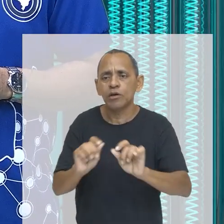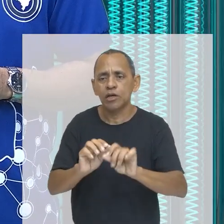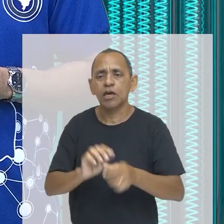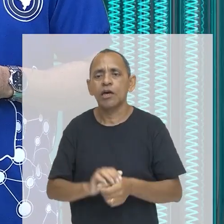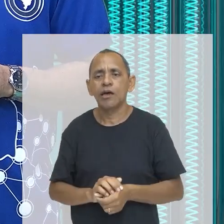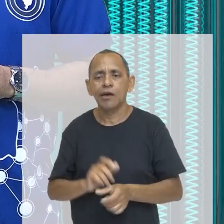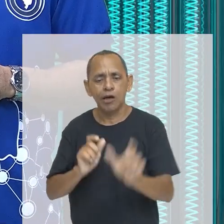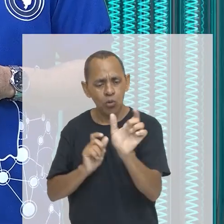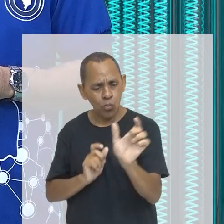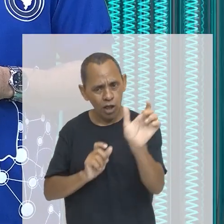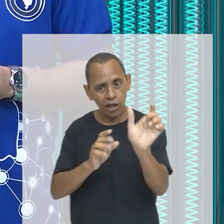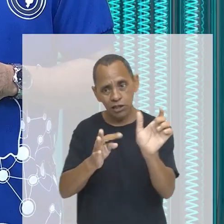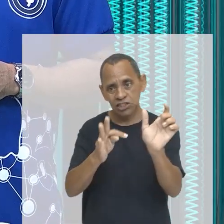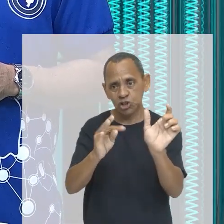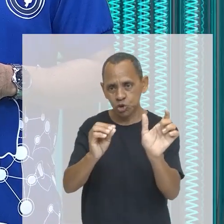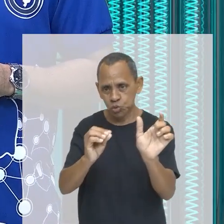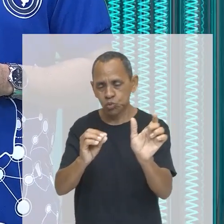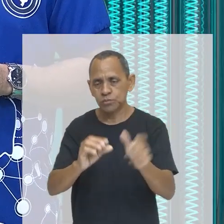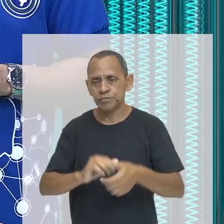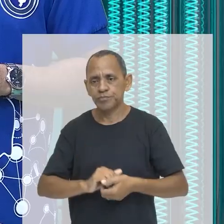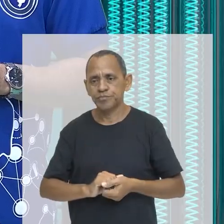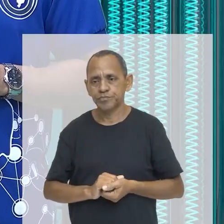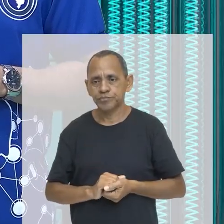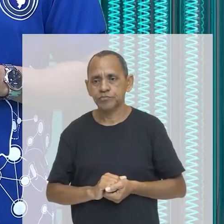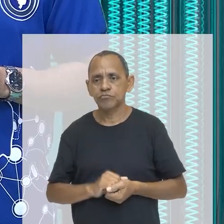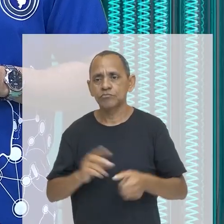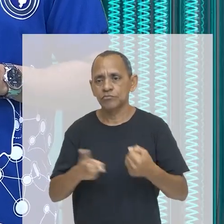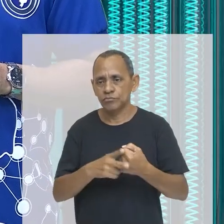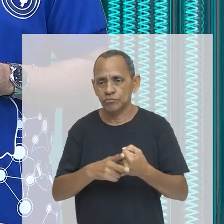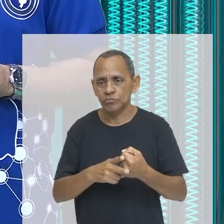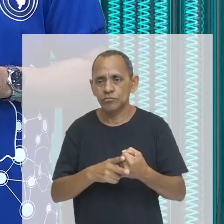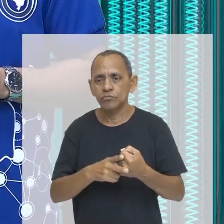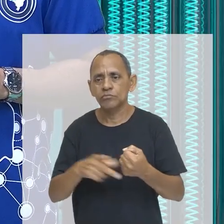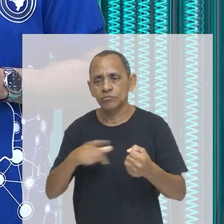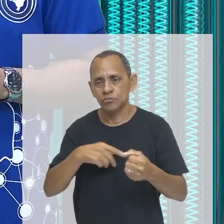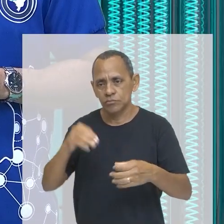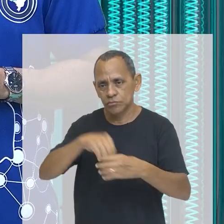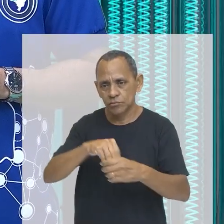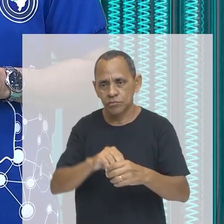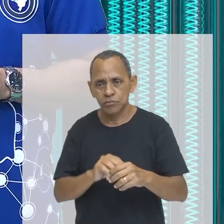to, tá? Depois dele. Então, os verbos que apresentam o to, eles são